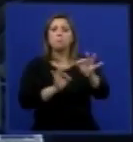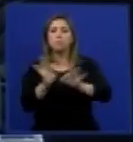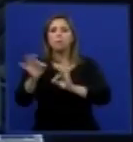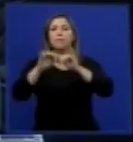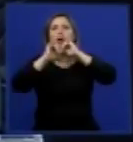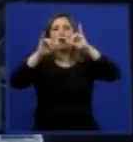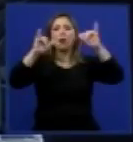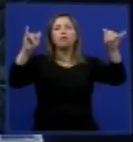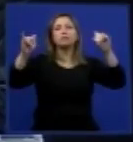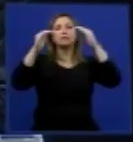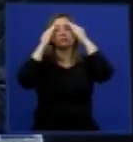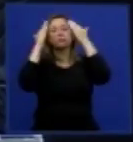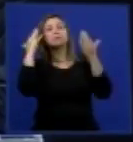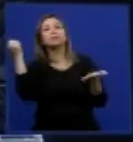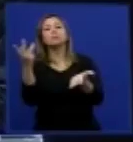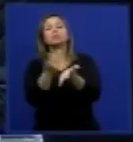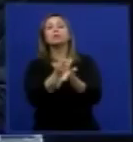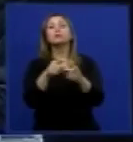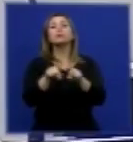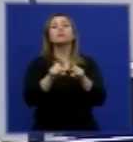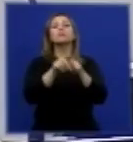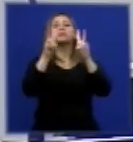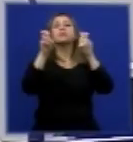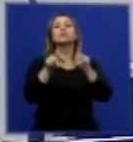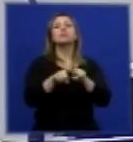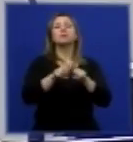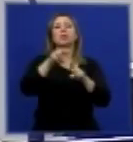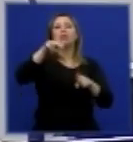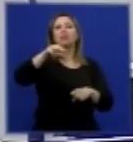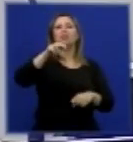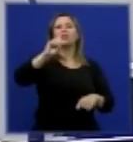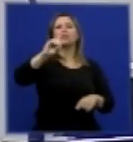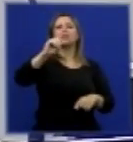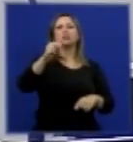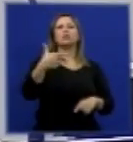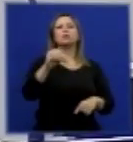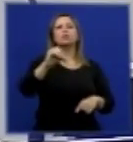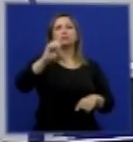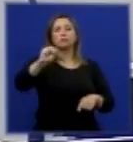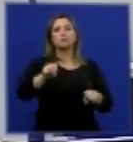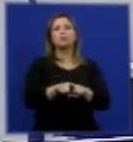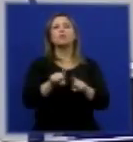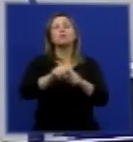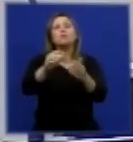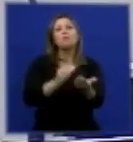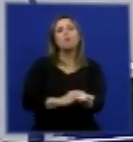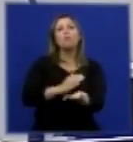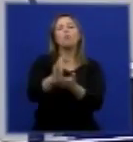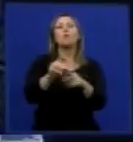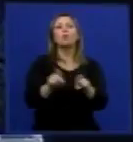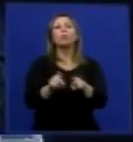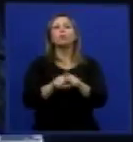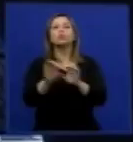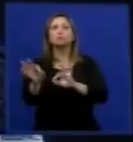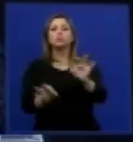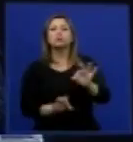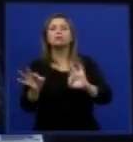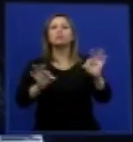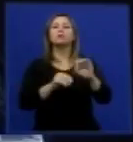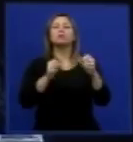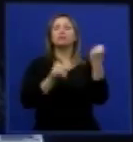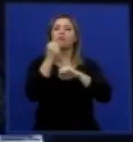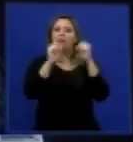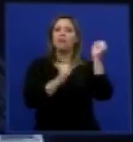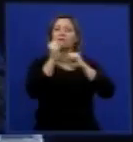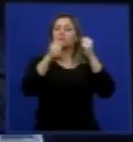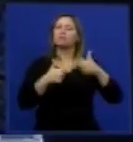normativa a respeito a in 08/22 a partir de quando as multinacionais dos pneus começaram a